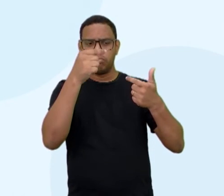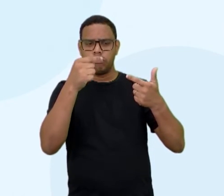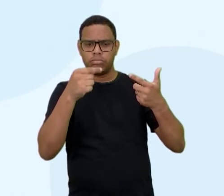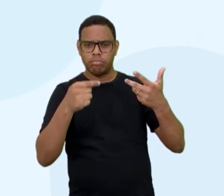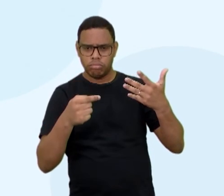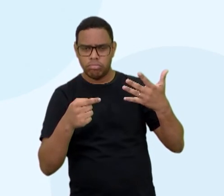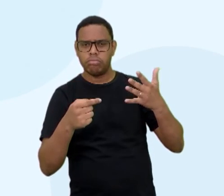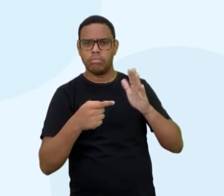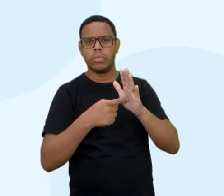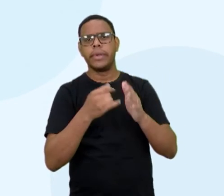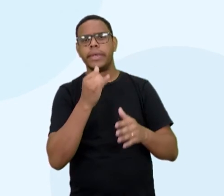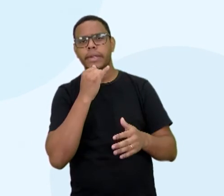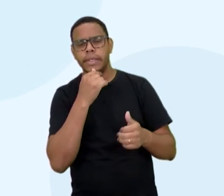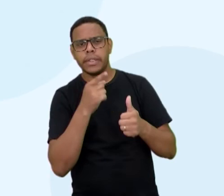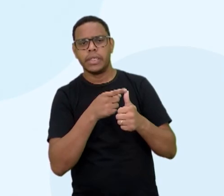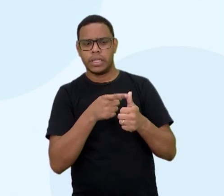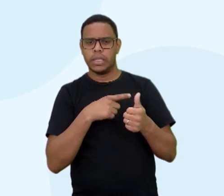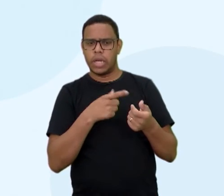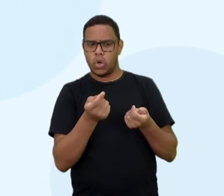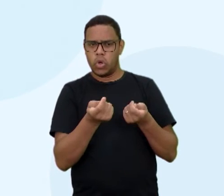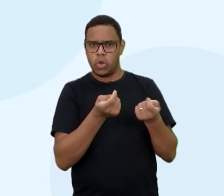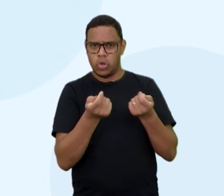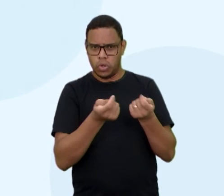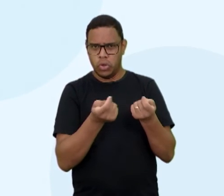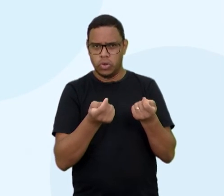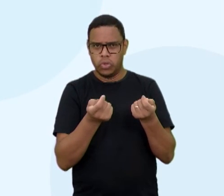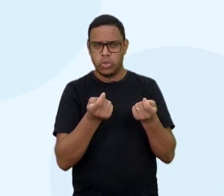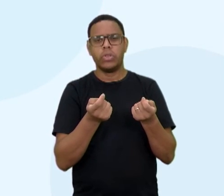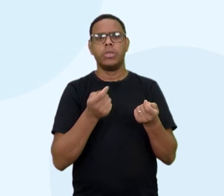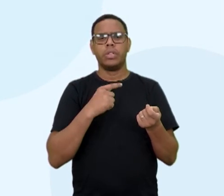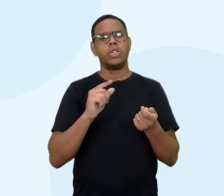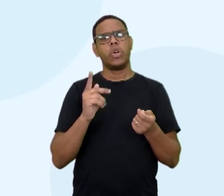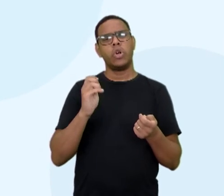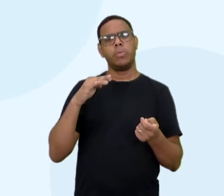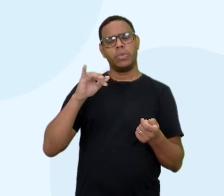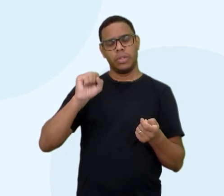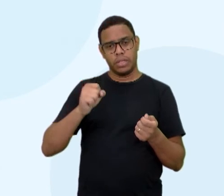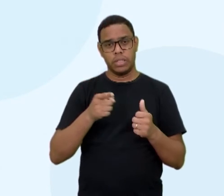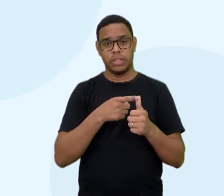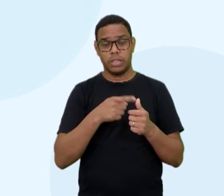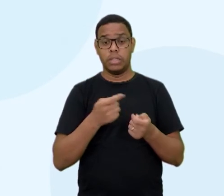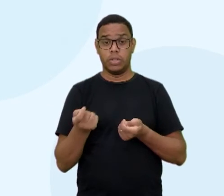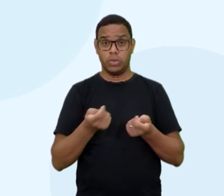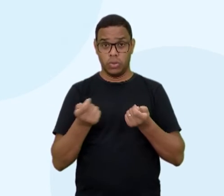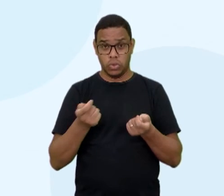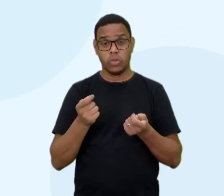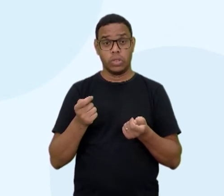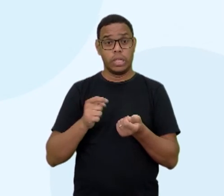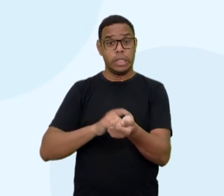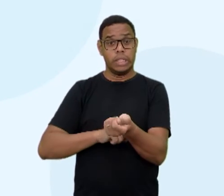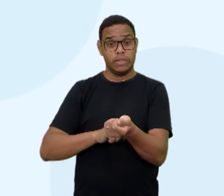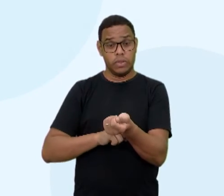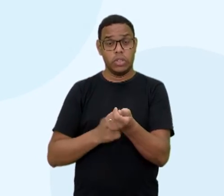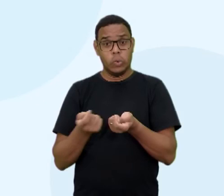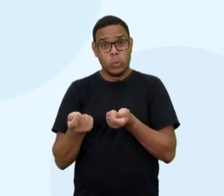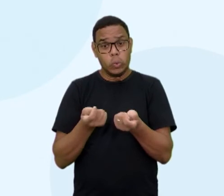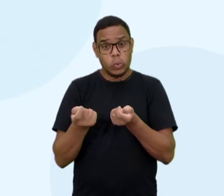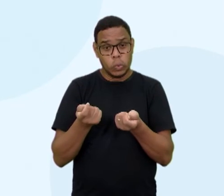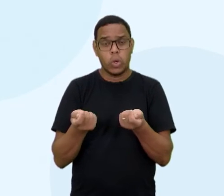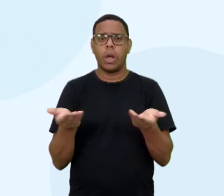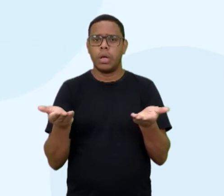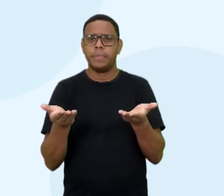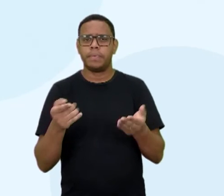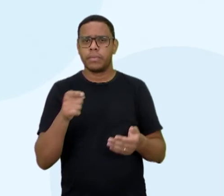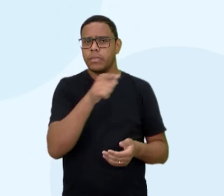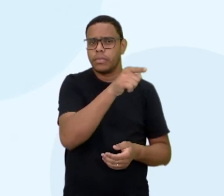Então eu falei, por exemplo, dos reguladores, né? Então eu falei dos reguladores hormonais e dos reguladores nervosos e deixo aí para